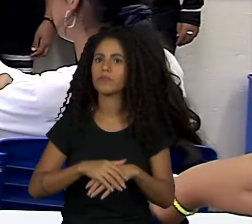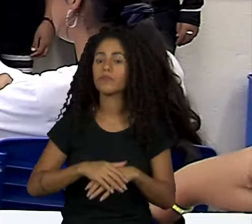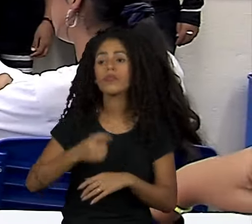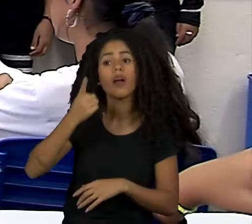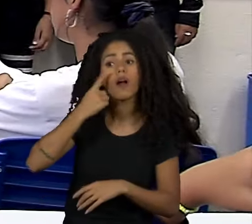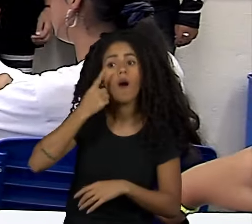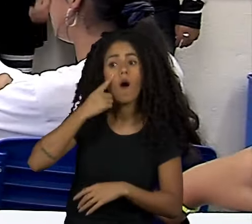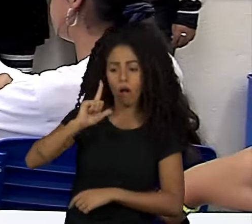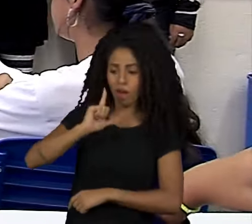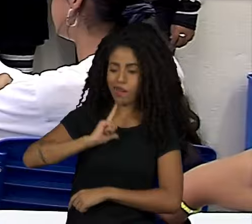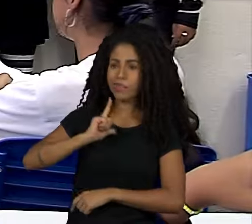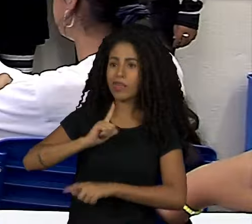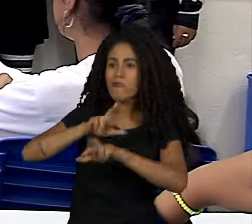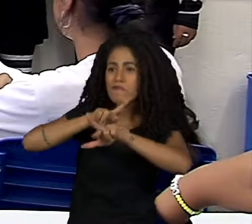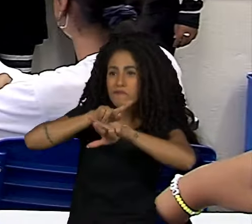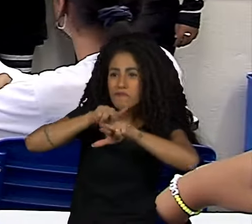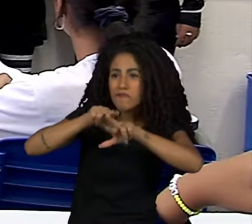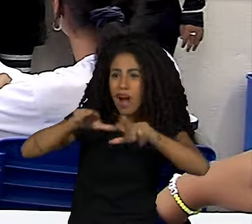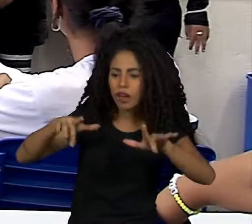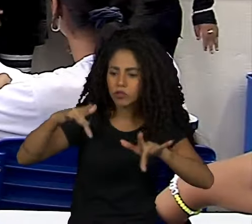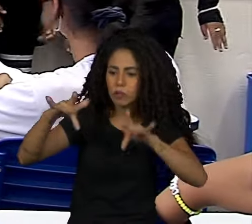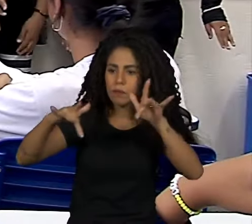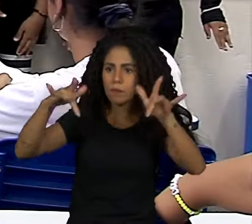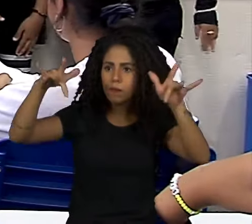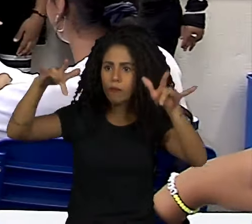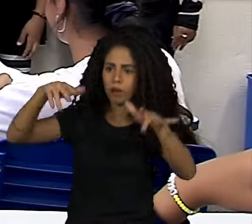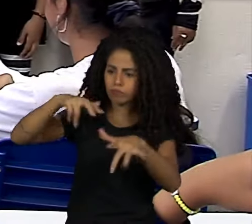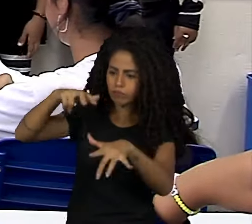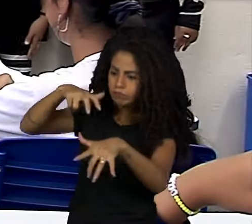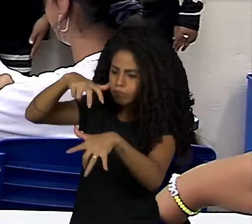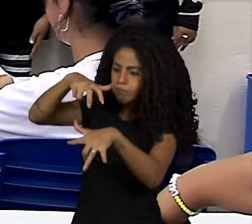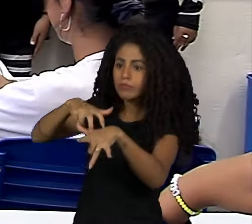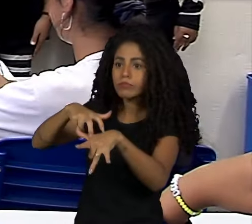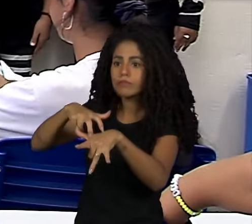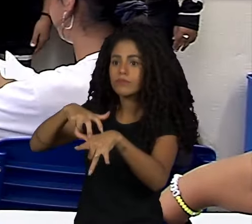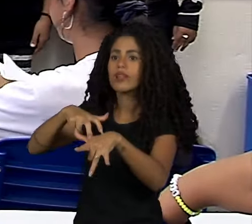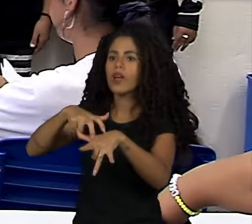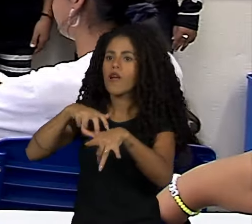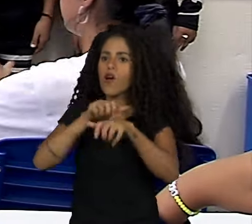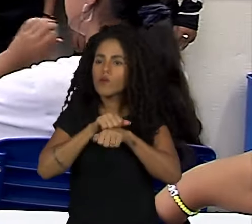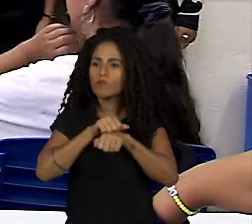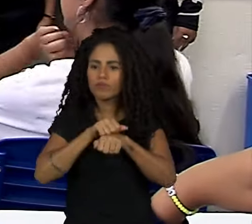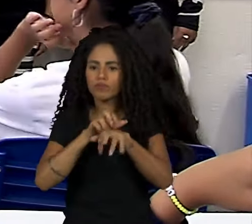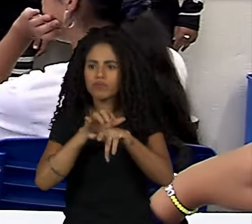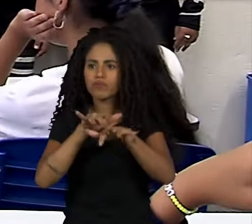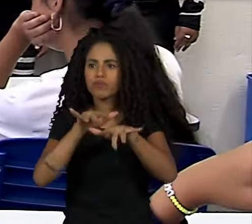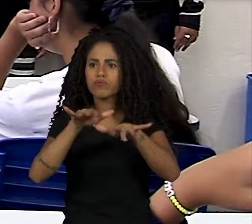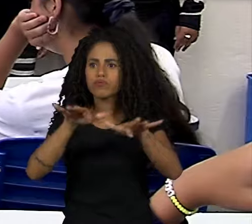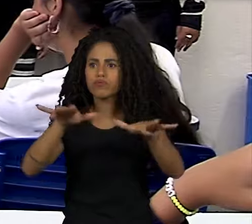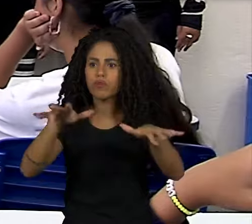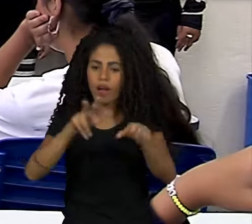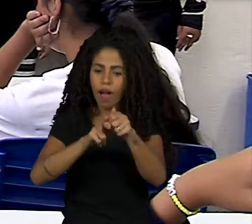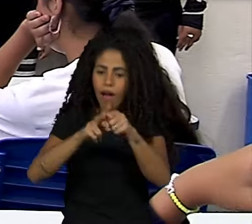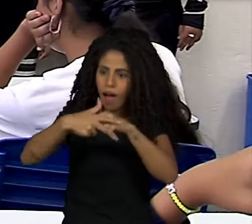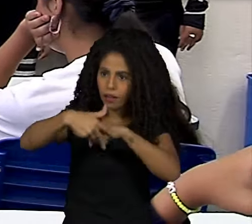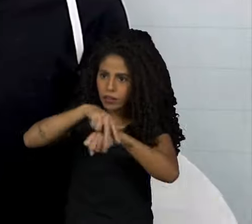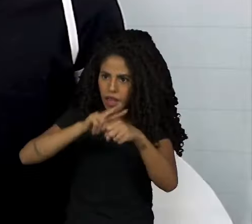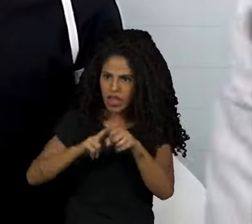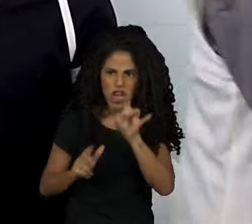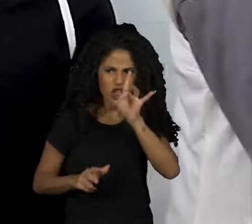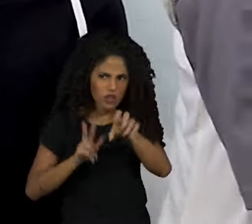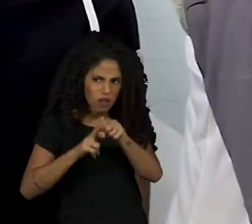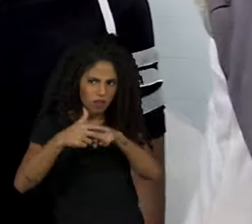aqui vários mosquitos Aedes aegypti, né? Que transmitem a dengue. E não só a dengue,